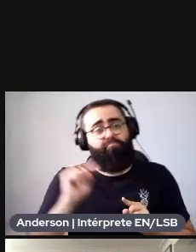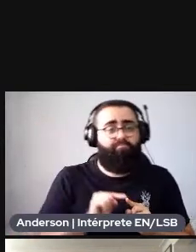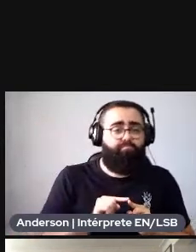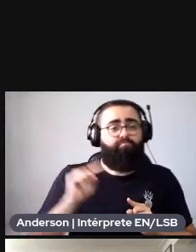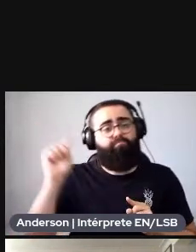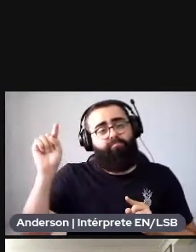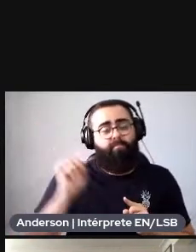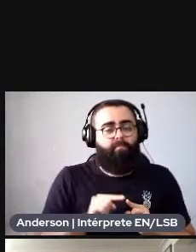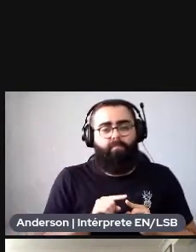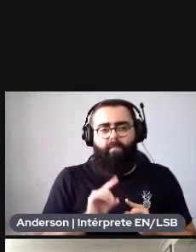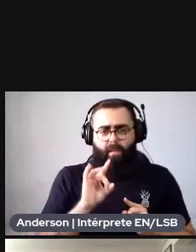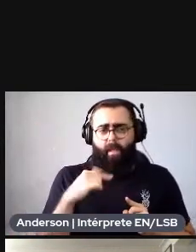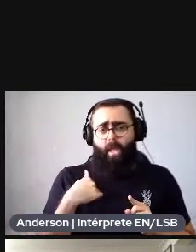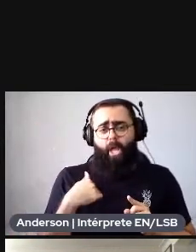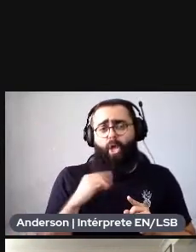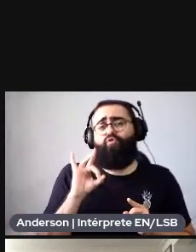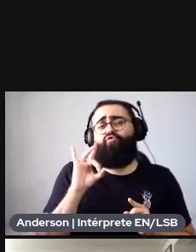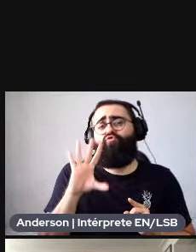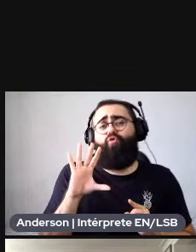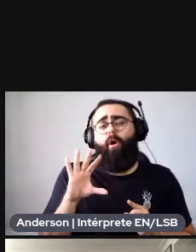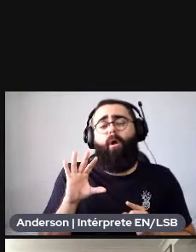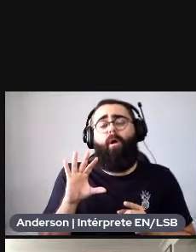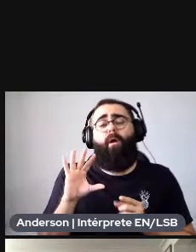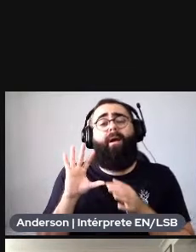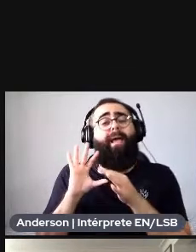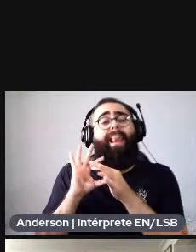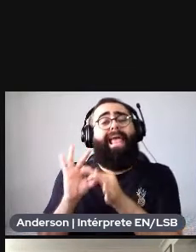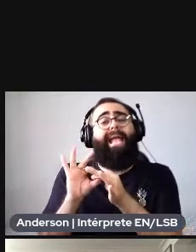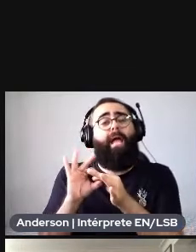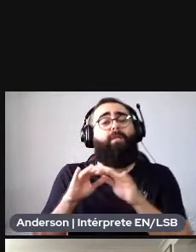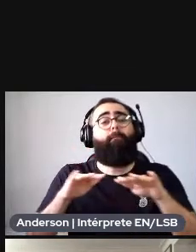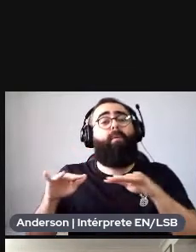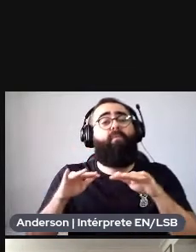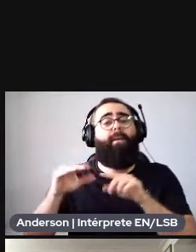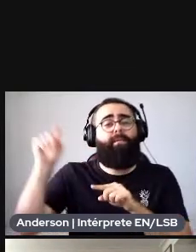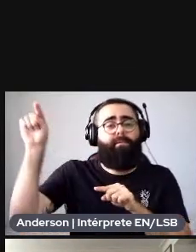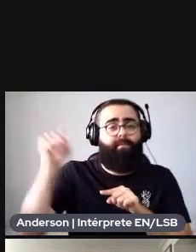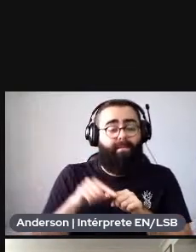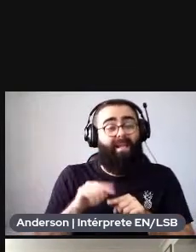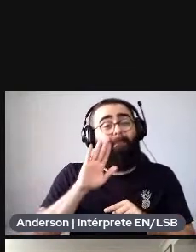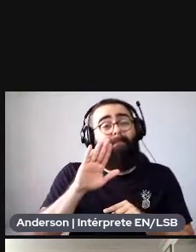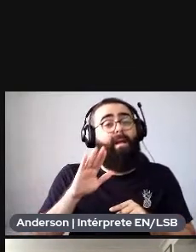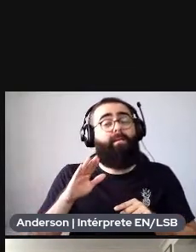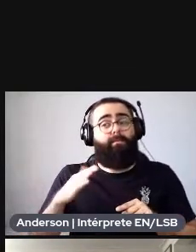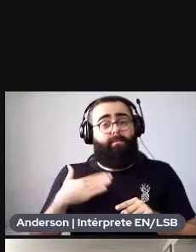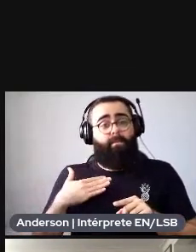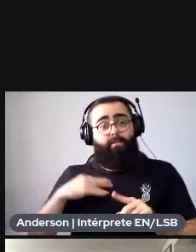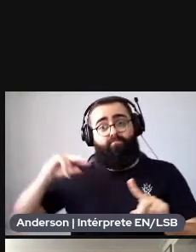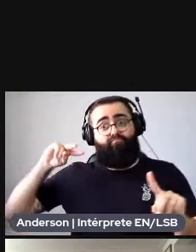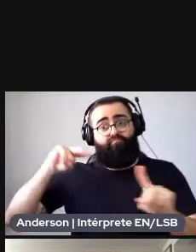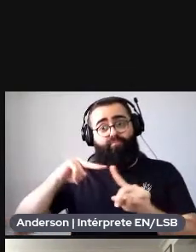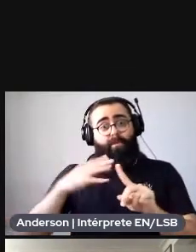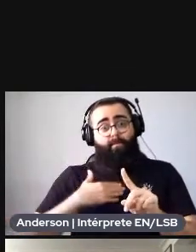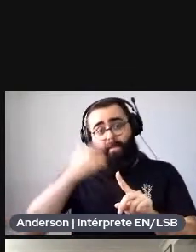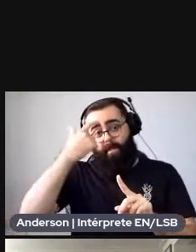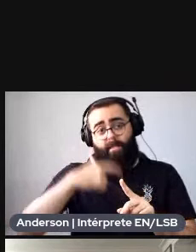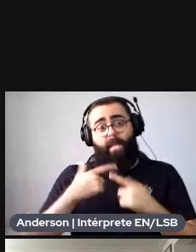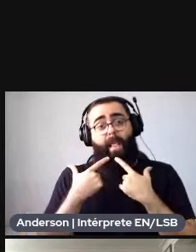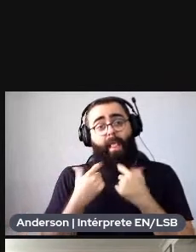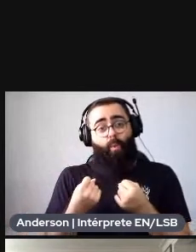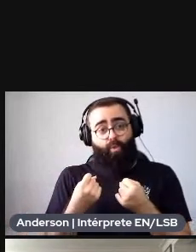descrição do ponto de vista do linguista, não é? Do ponto de vista do sistema e do funcionamento do sistema